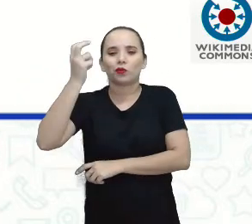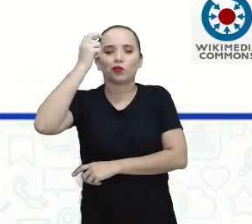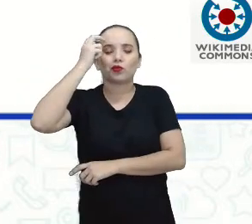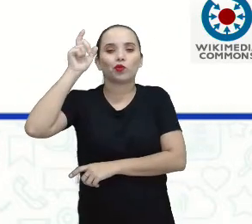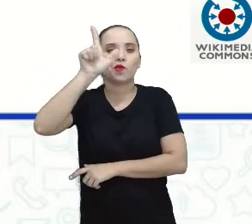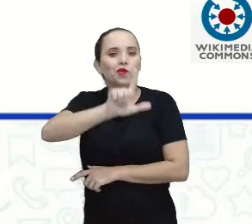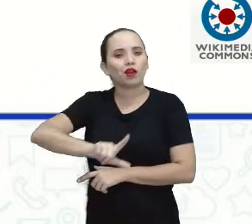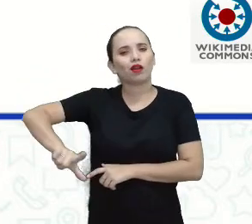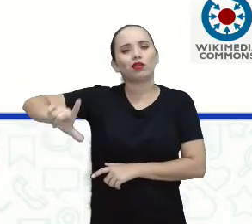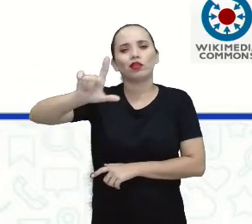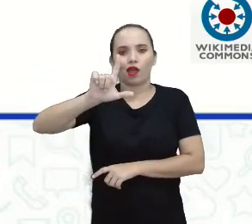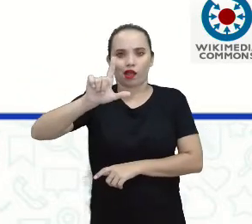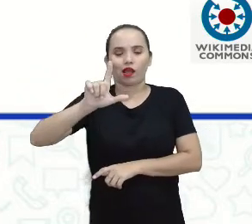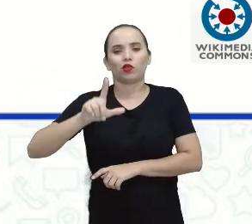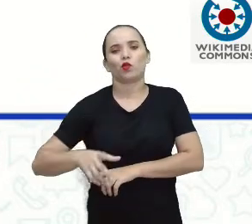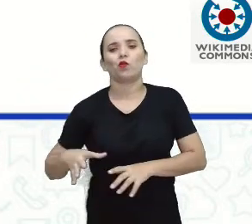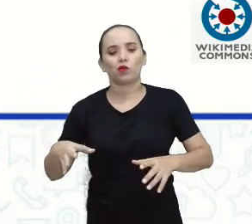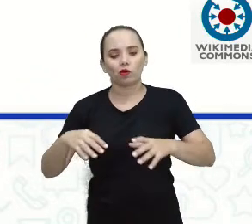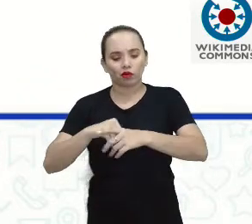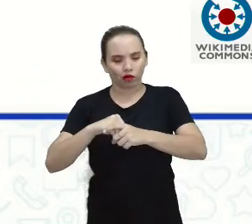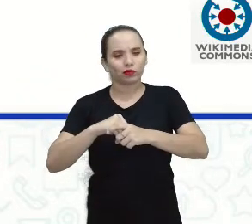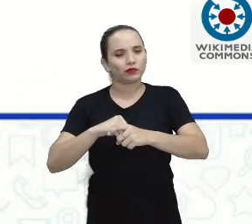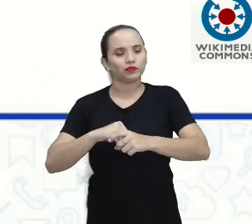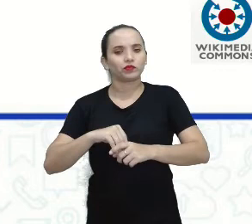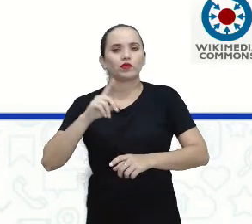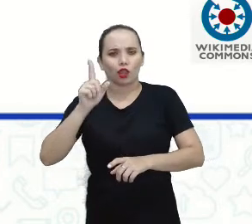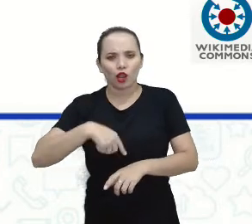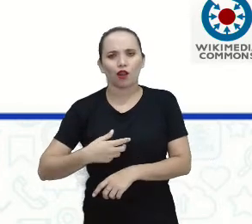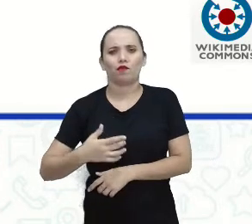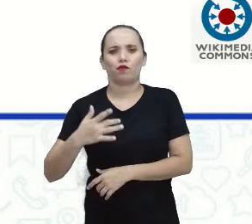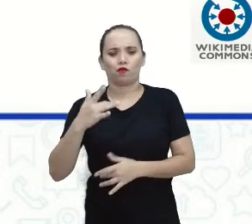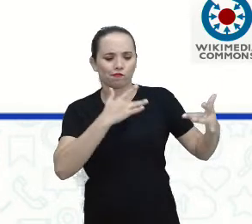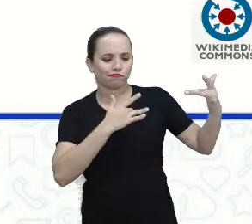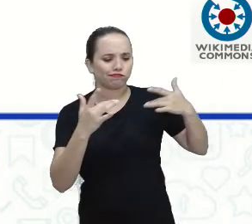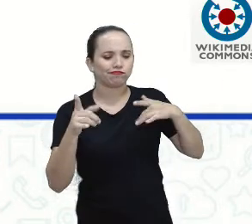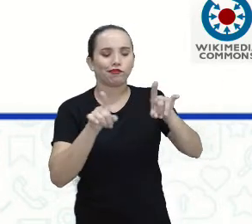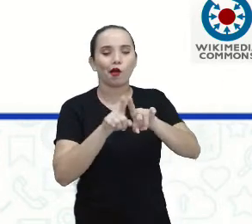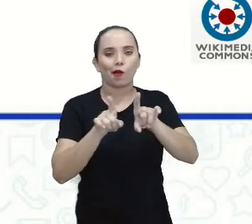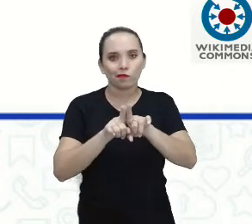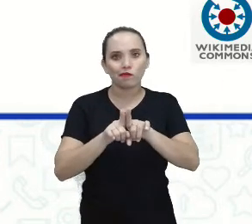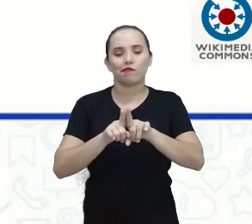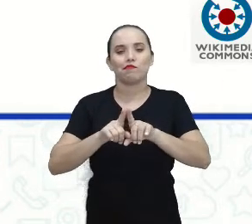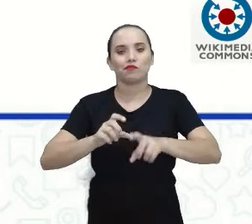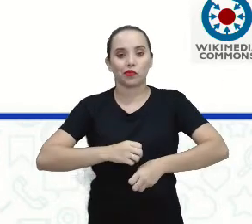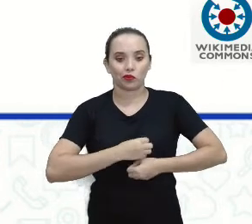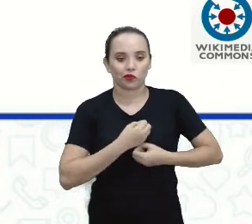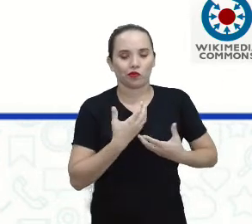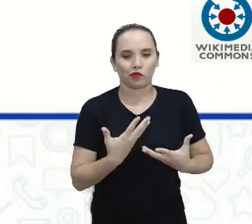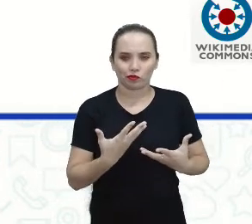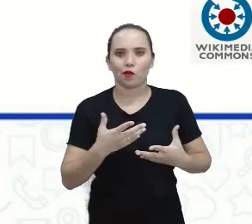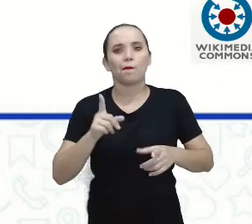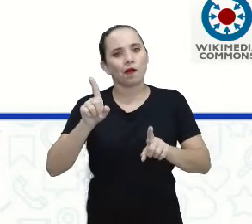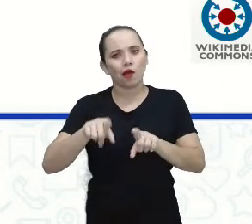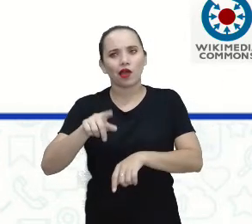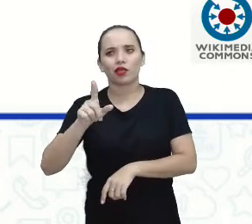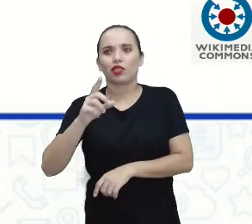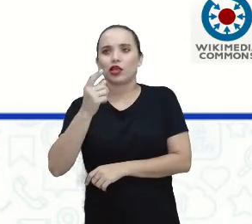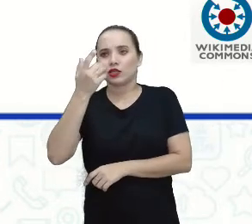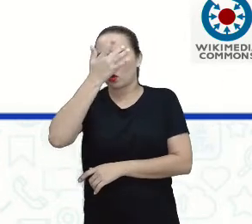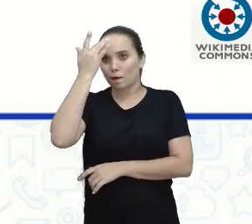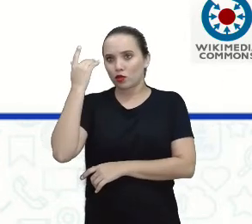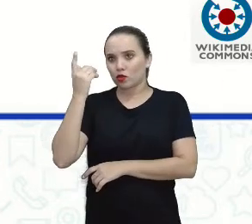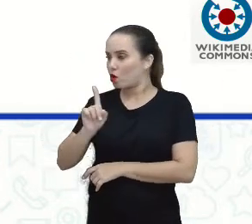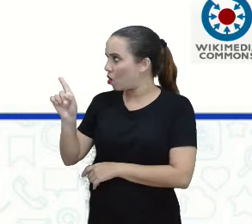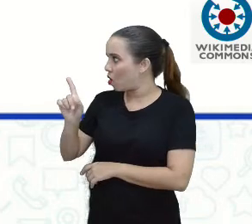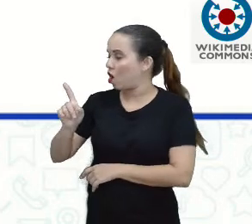literatura de cordel em sua obra. Ele foi romancista, ensaísta, dramaturgo, que é como se chama a pessoa que escreve peças